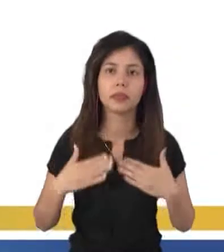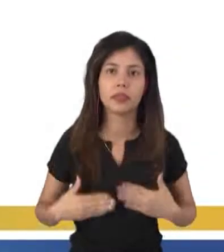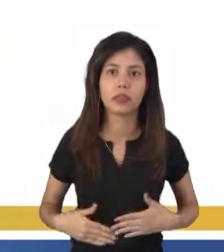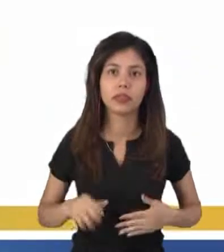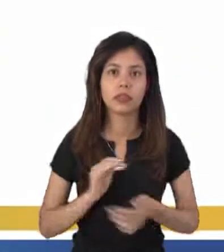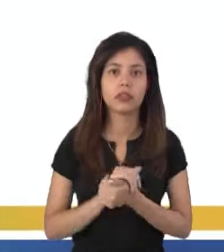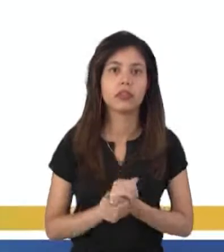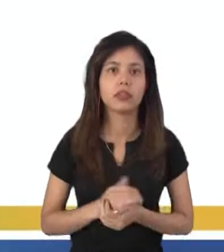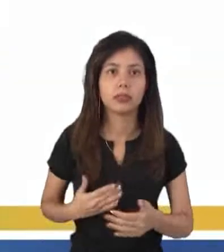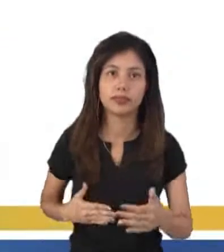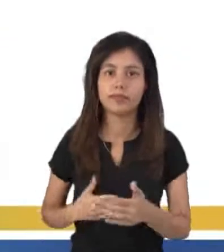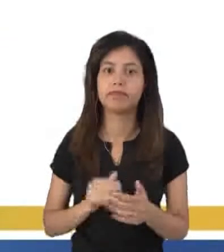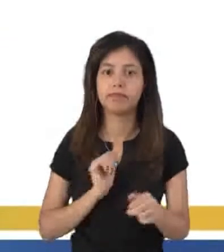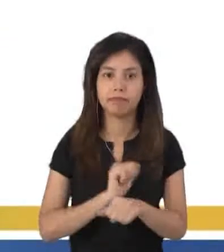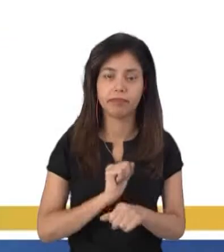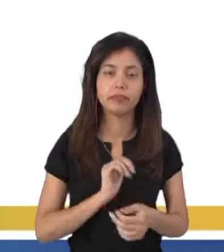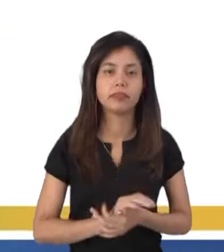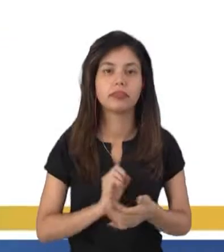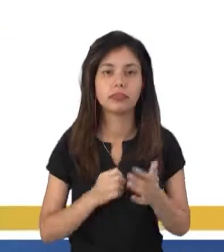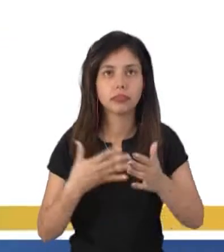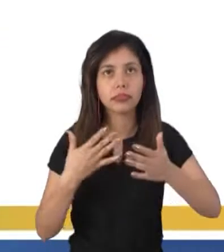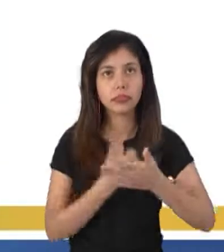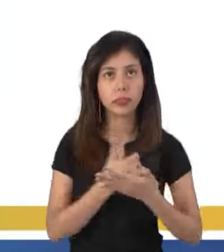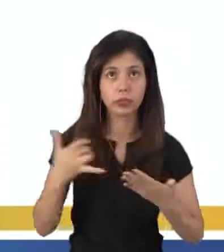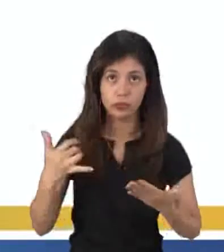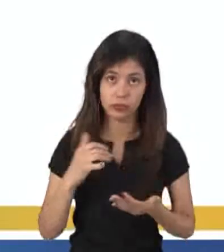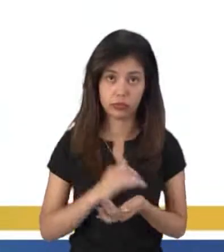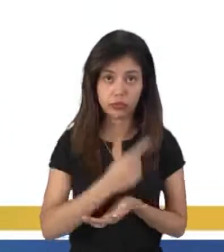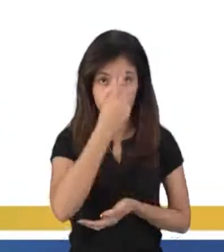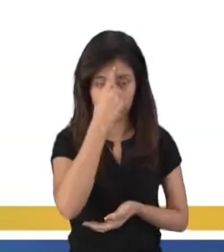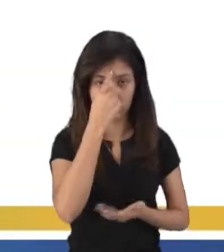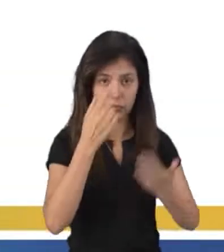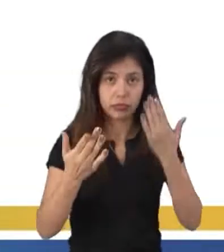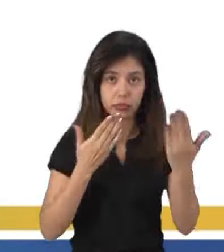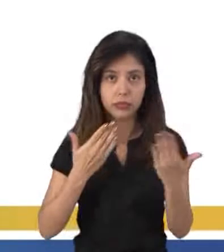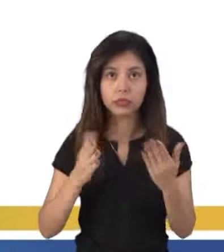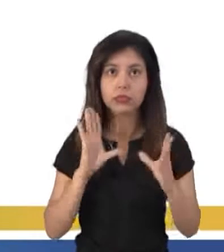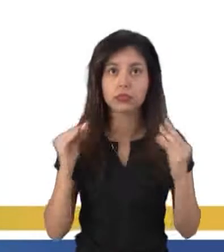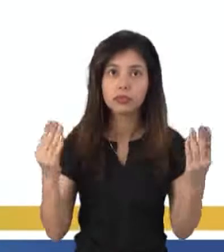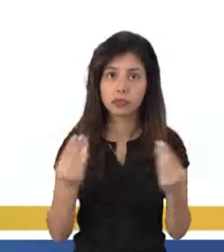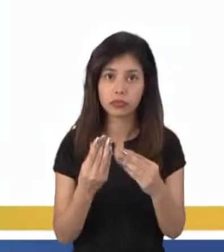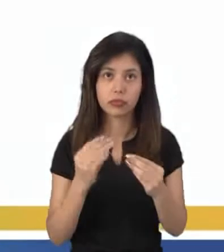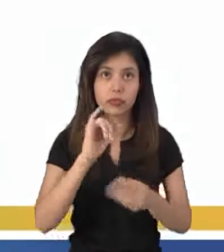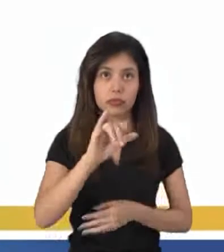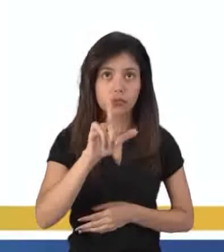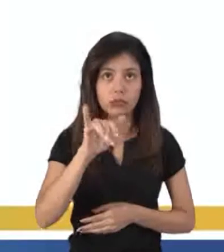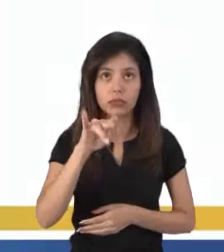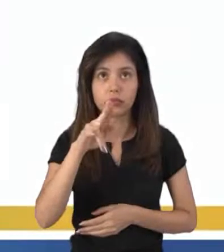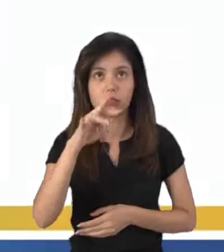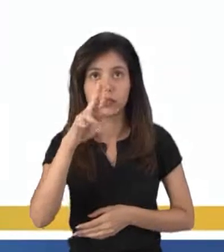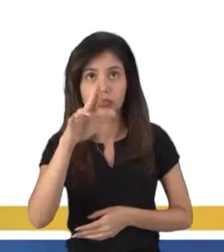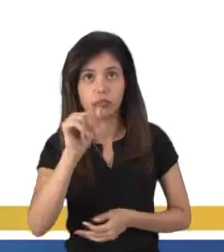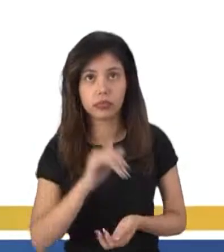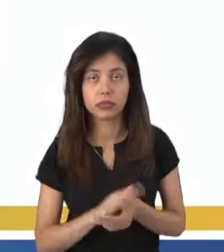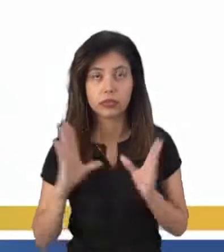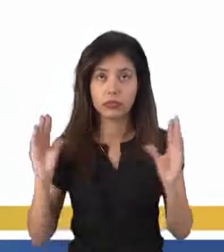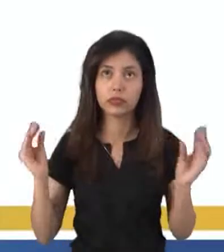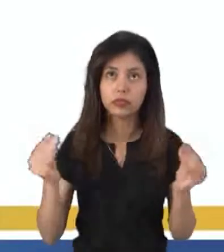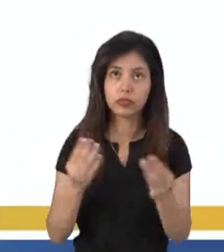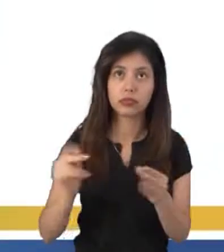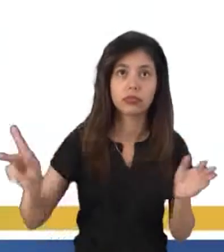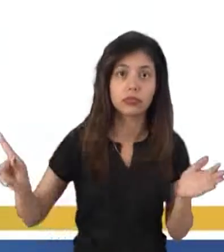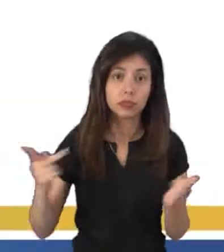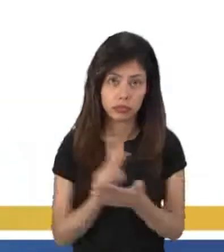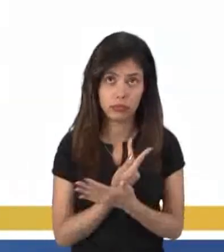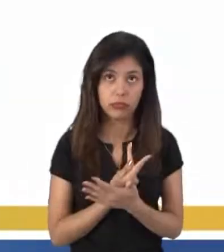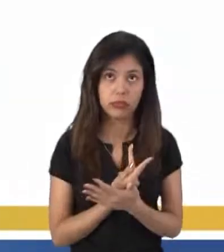ser contido. Então, muitas vezes, quando a gente fala em drogas, as pessoas associam a substâncias ilícitas, ou seja, substâncias